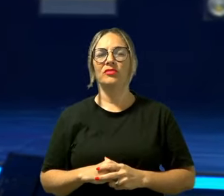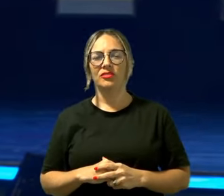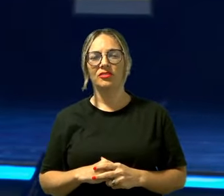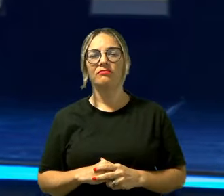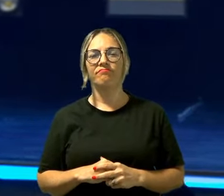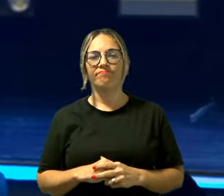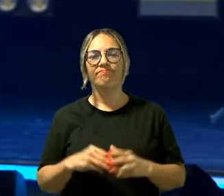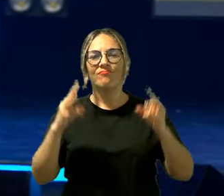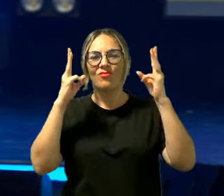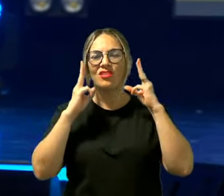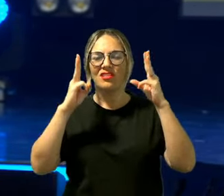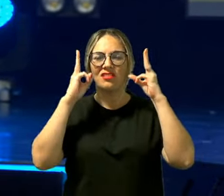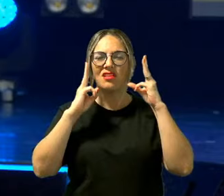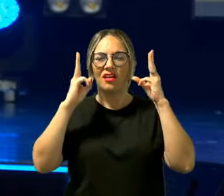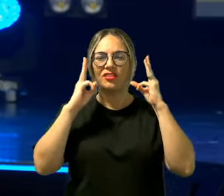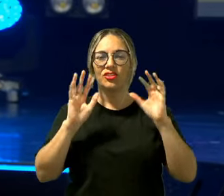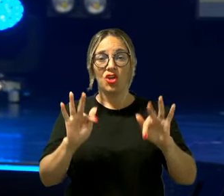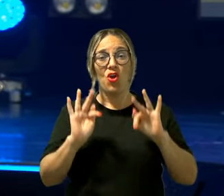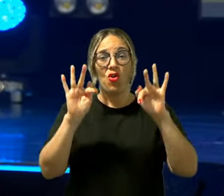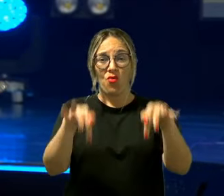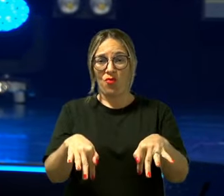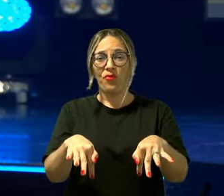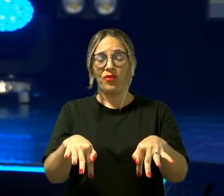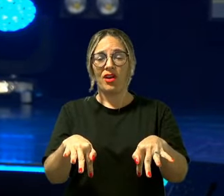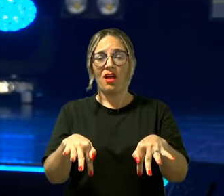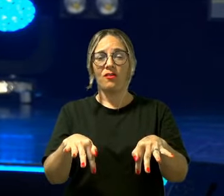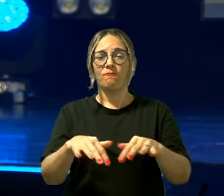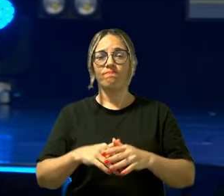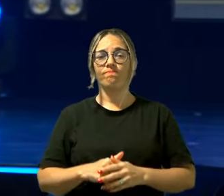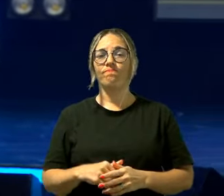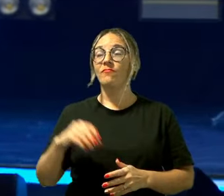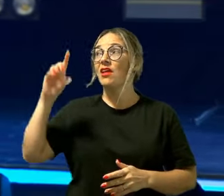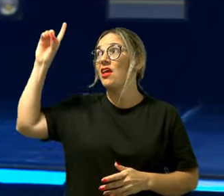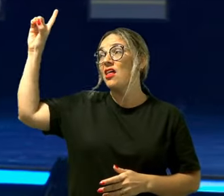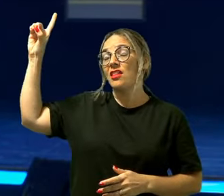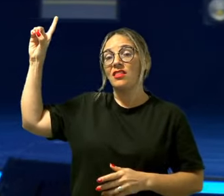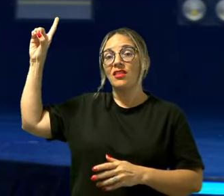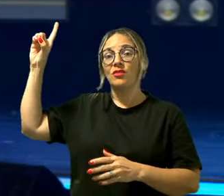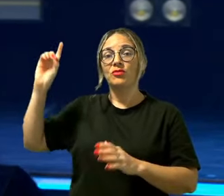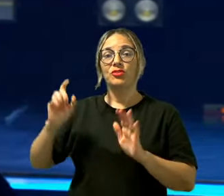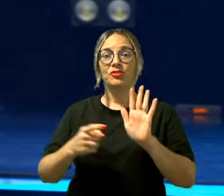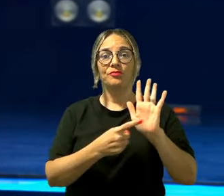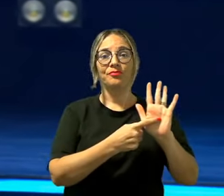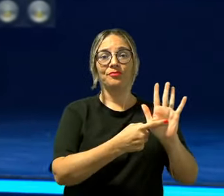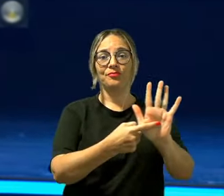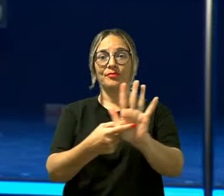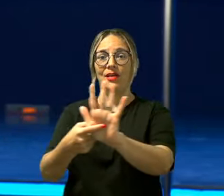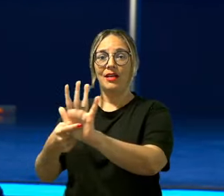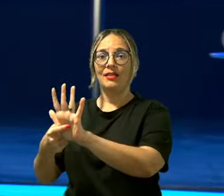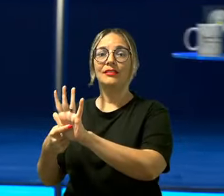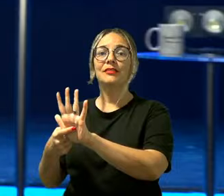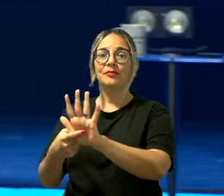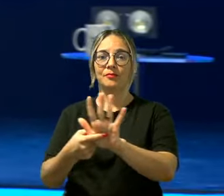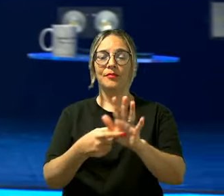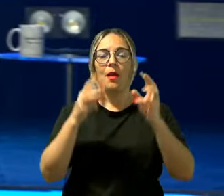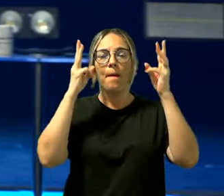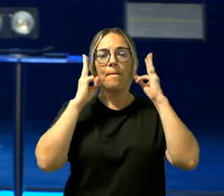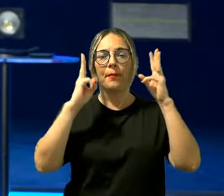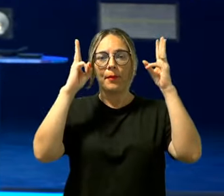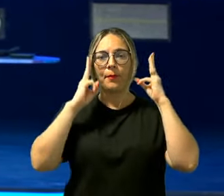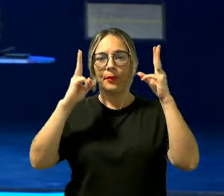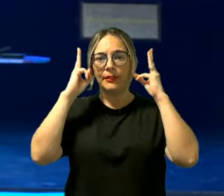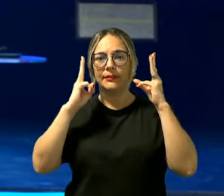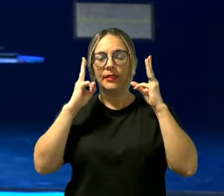aí, ao final de 40 anos, Deus aparece para ele numa sarça. Deus apareceu, revelou